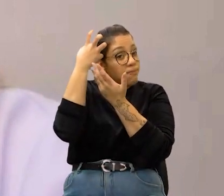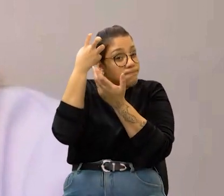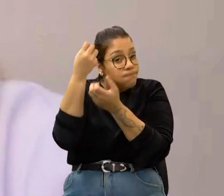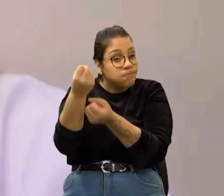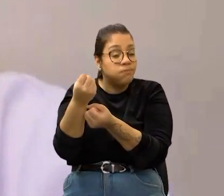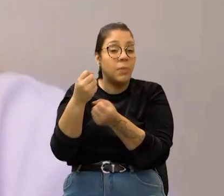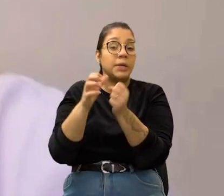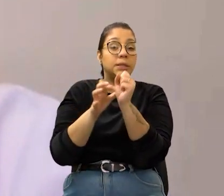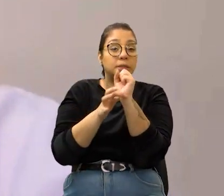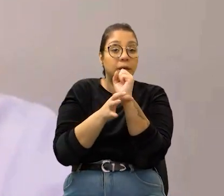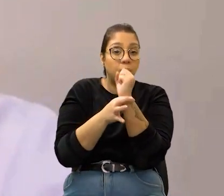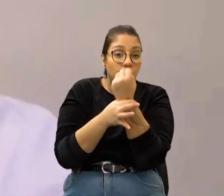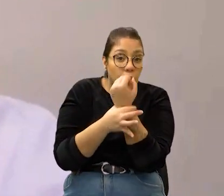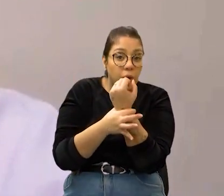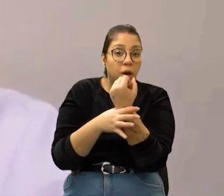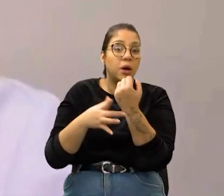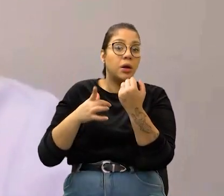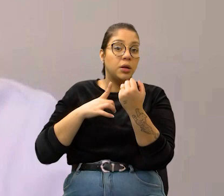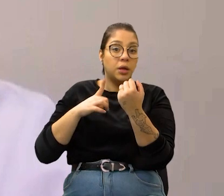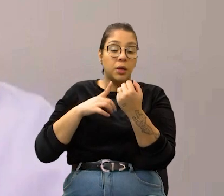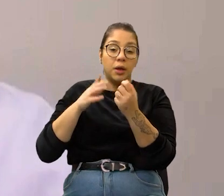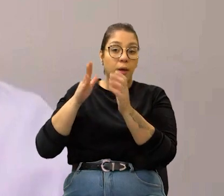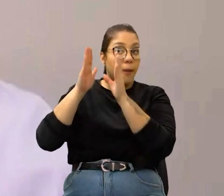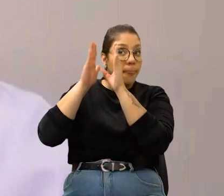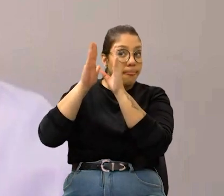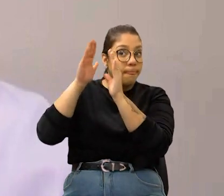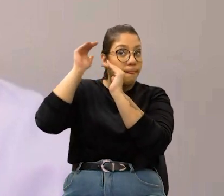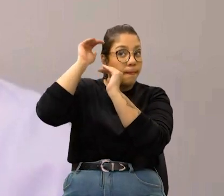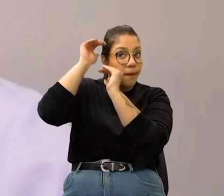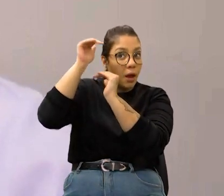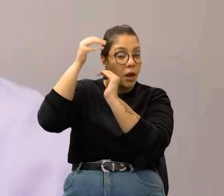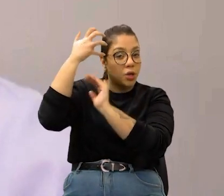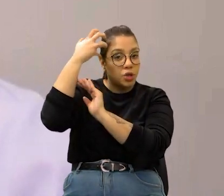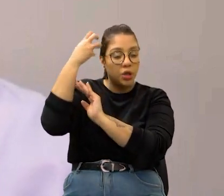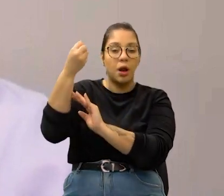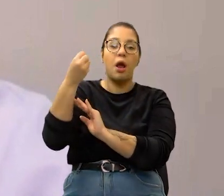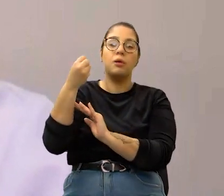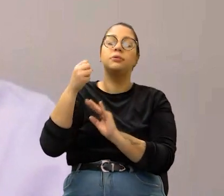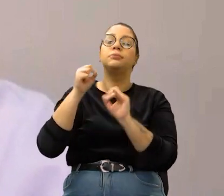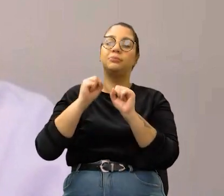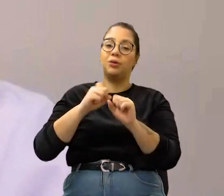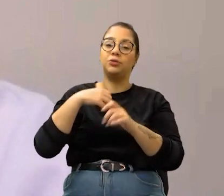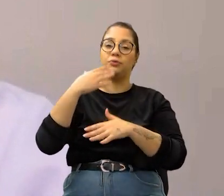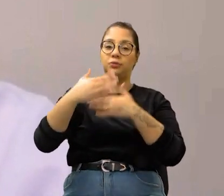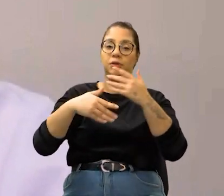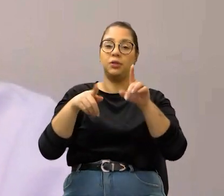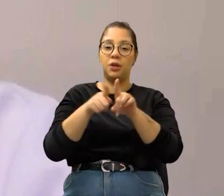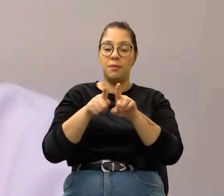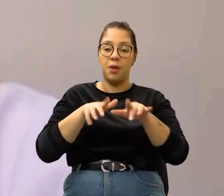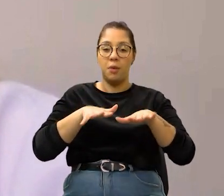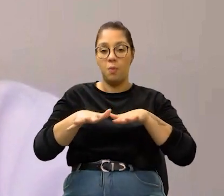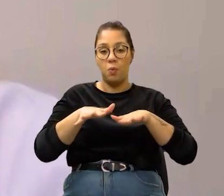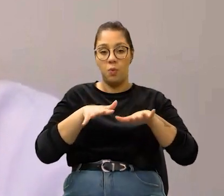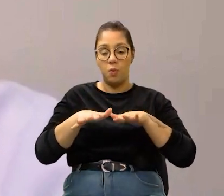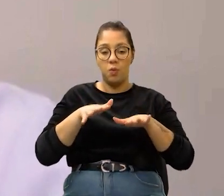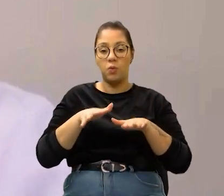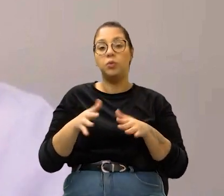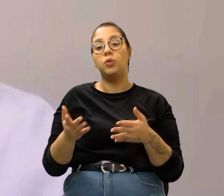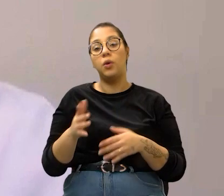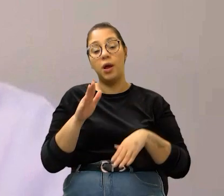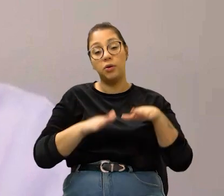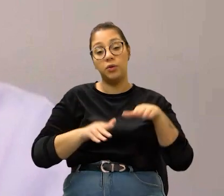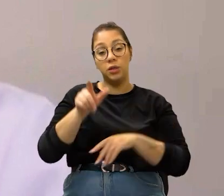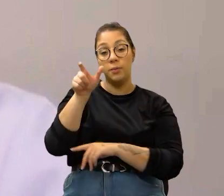com segurança, com margens, né, que a gente chama, você pode desenvolver alterações motoras,